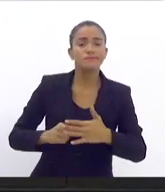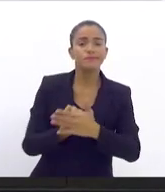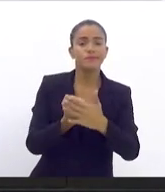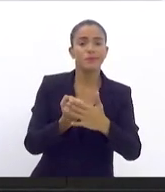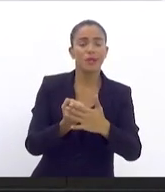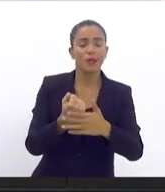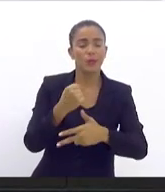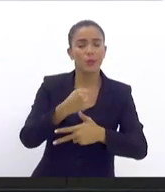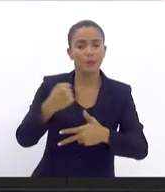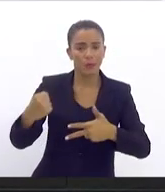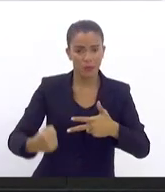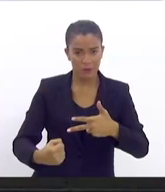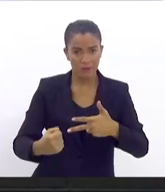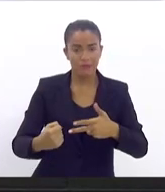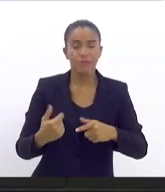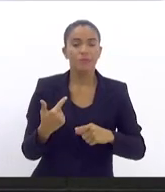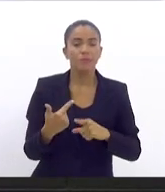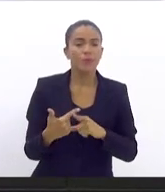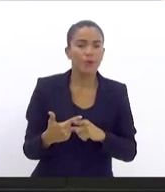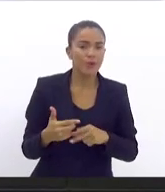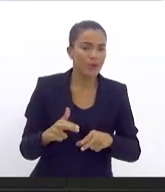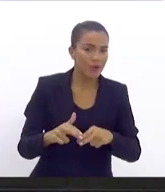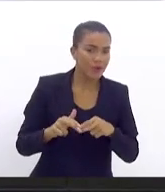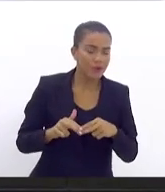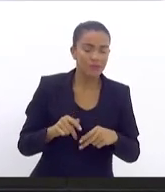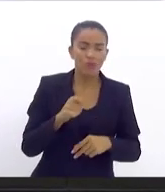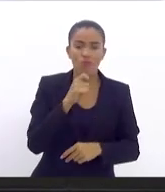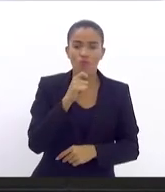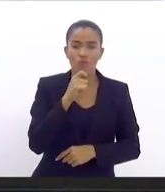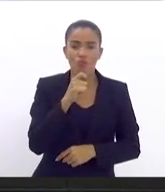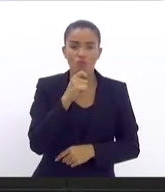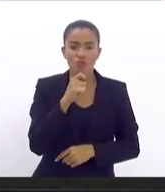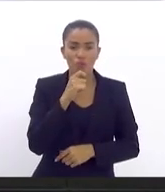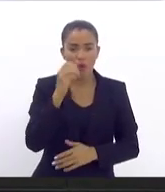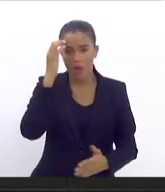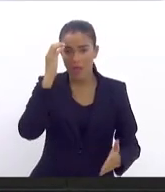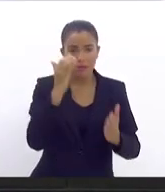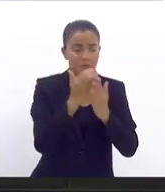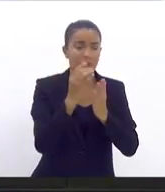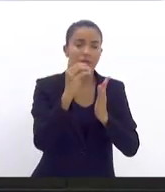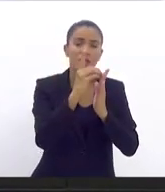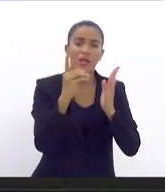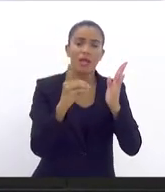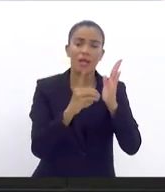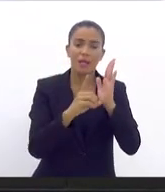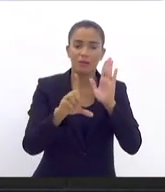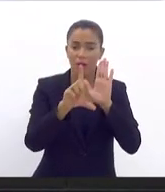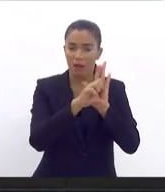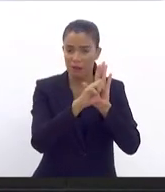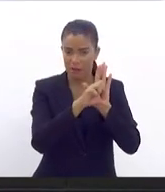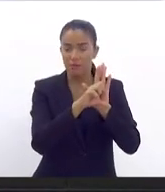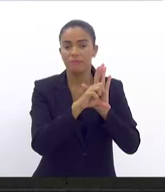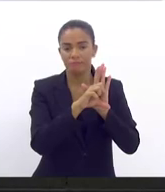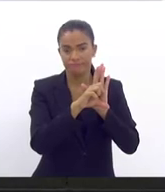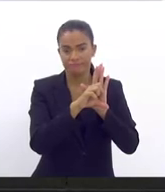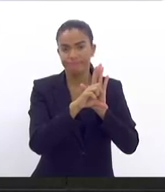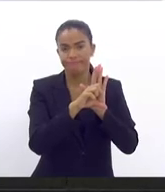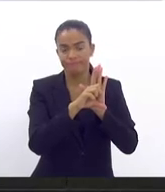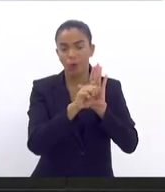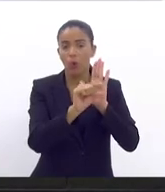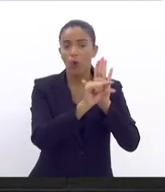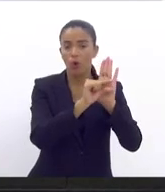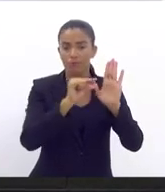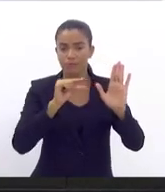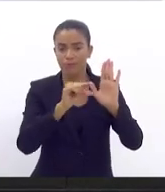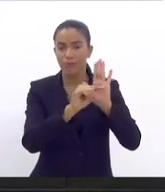Poder Executivo por não atenderem o disposto no decreto-lei, sim, ao disposto na resolução da